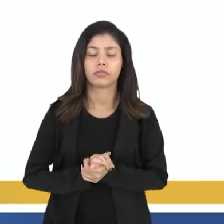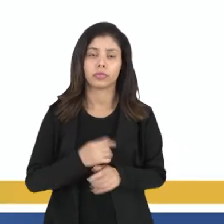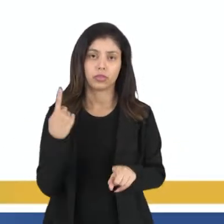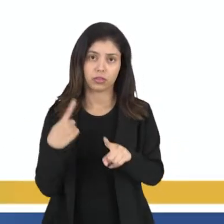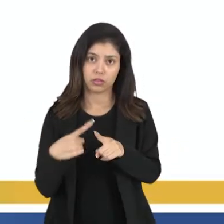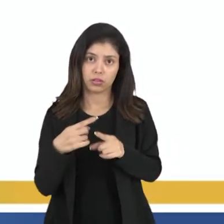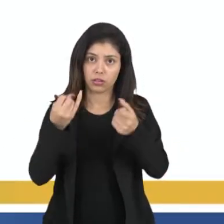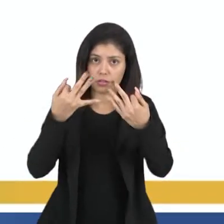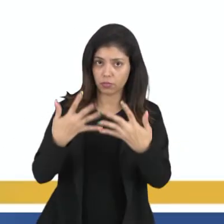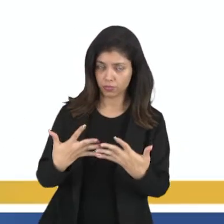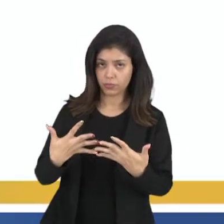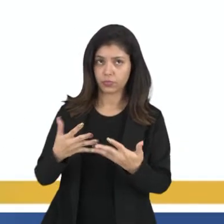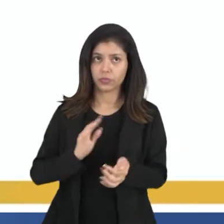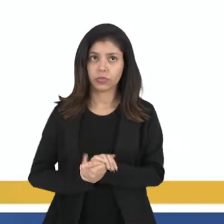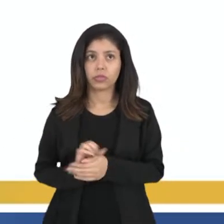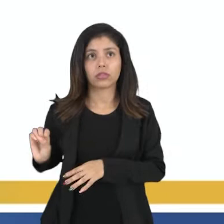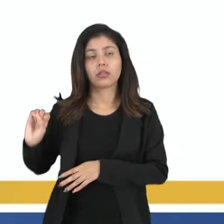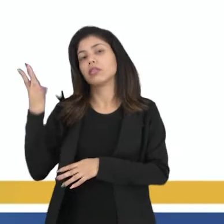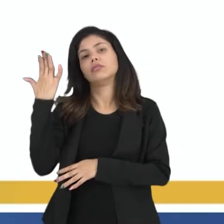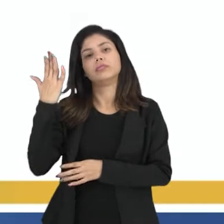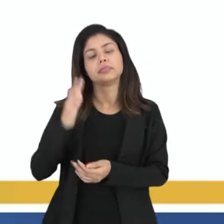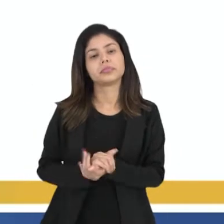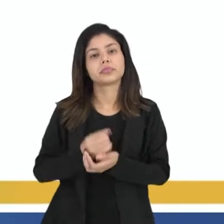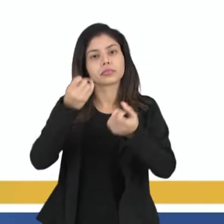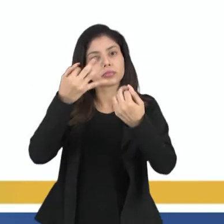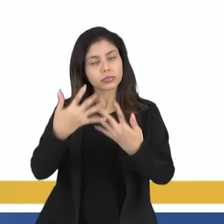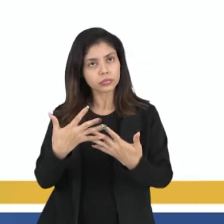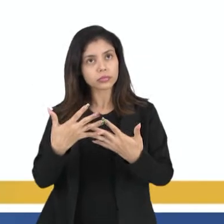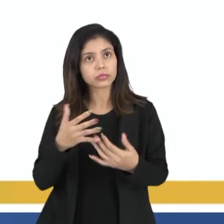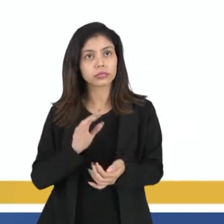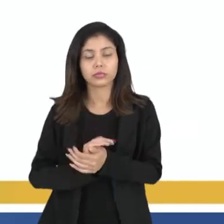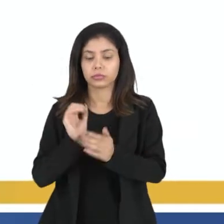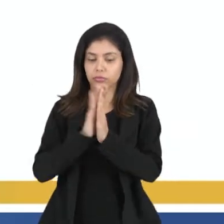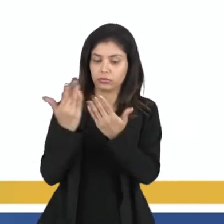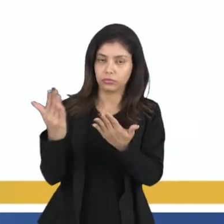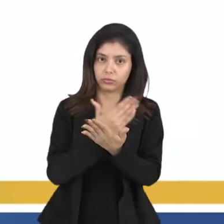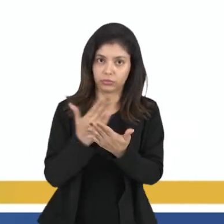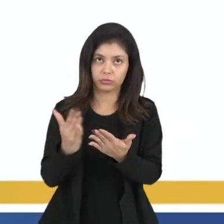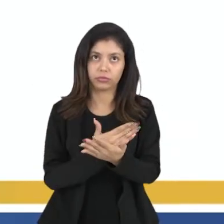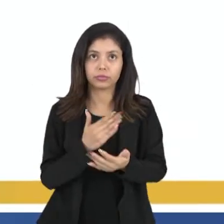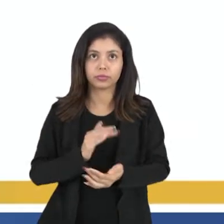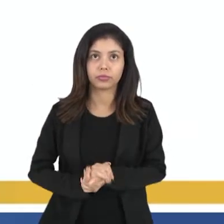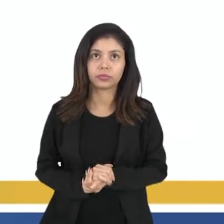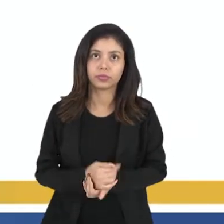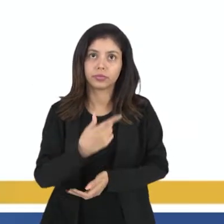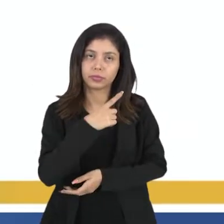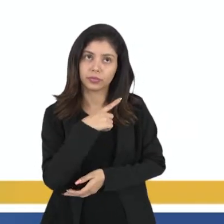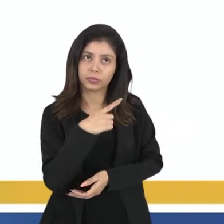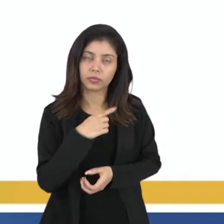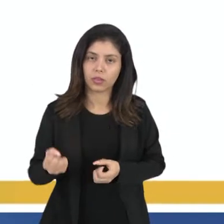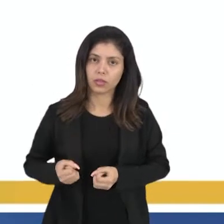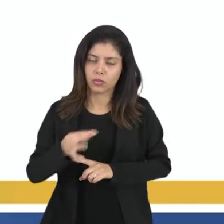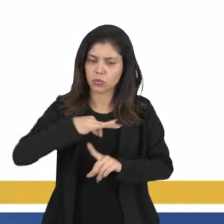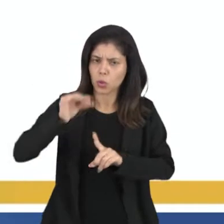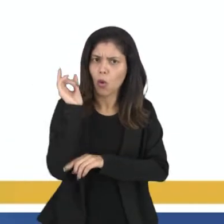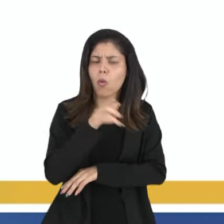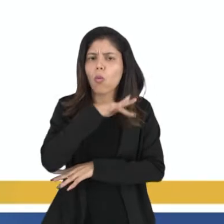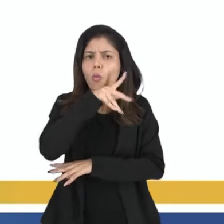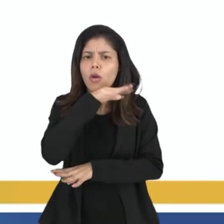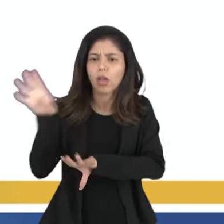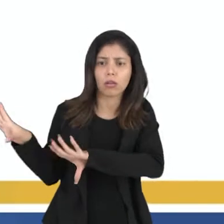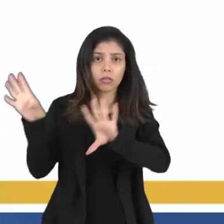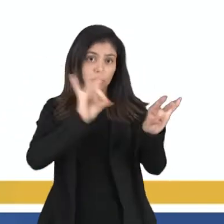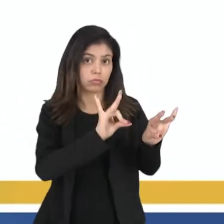a citar, no caso Descartes, chega a citar no seu livro que existe um espírito ruim que está